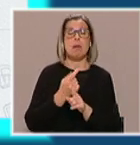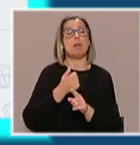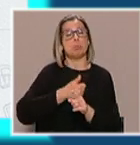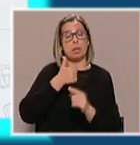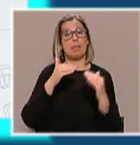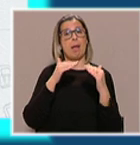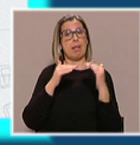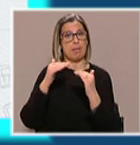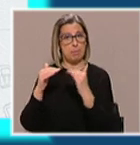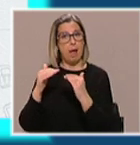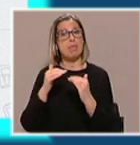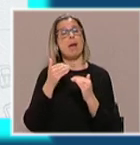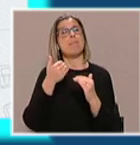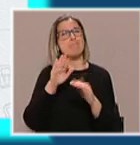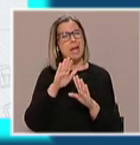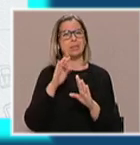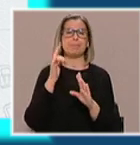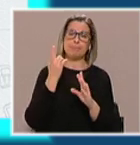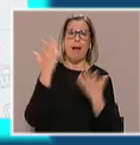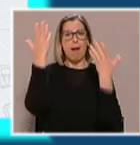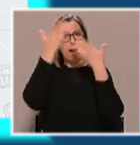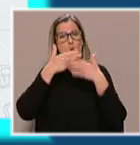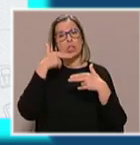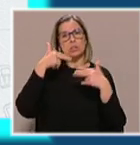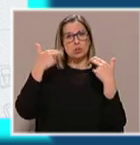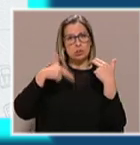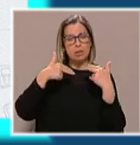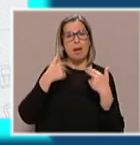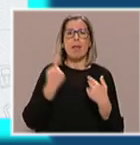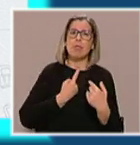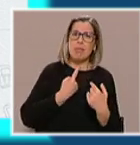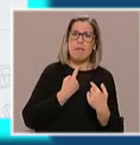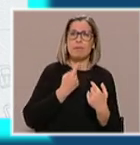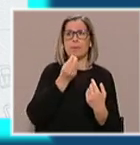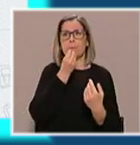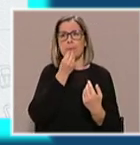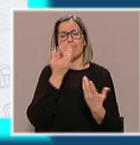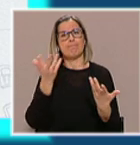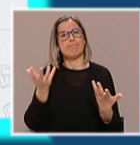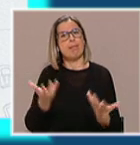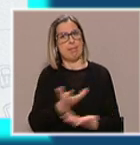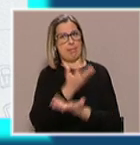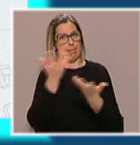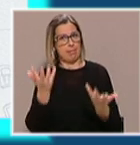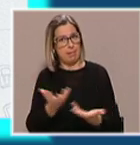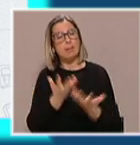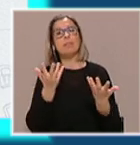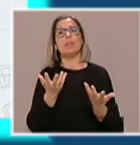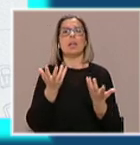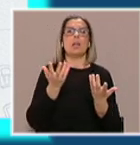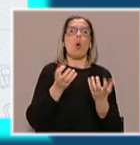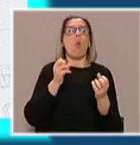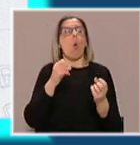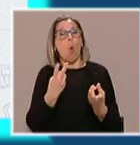mas na refeição da noite, durante o jantar, devemos optar ou por refeições mais ligeiras